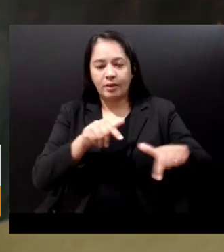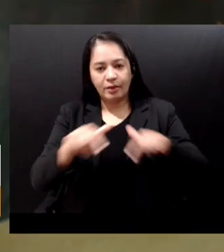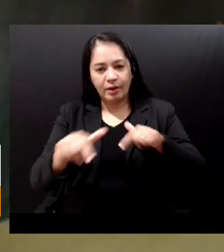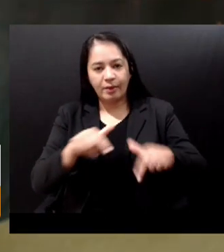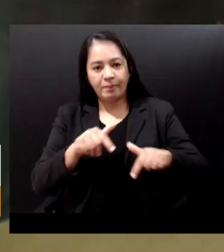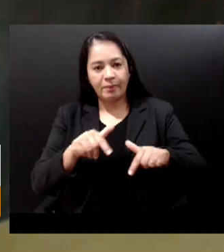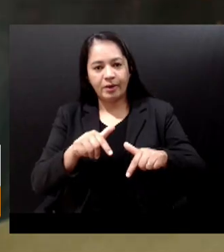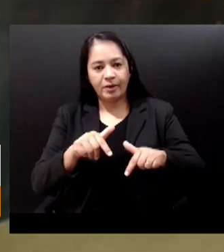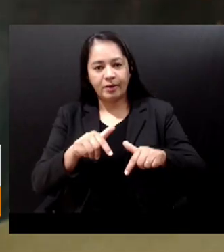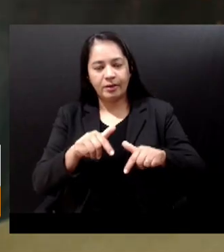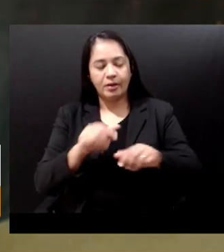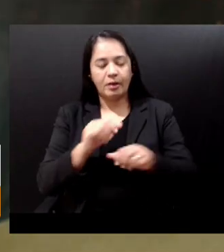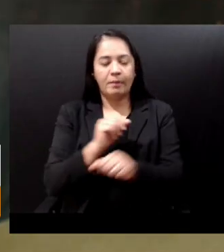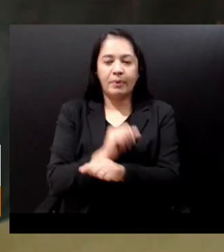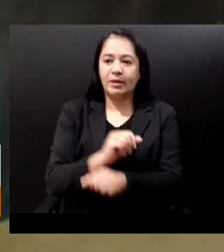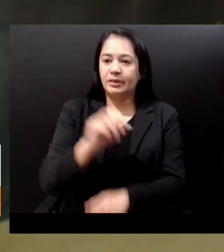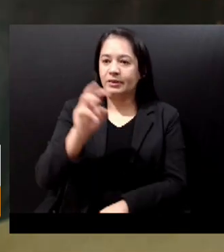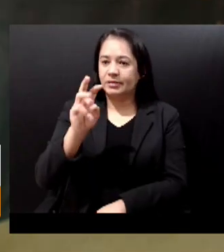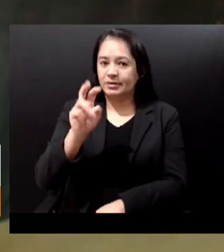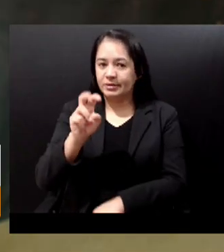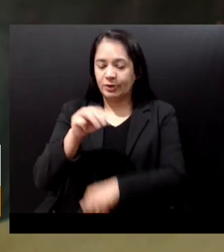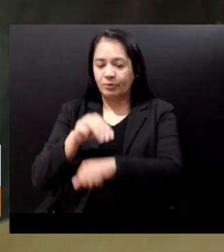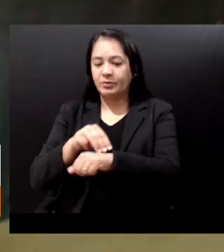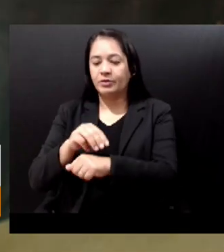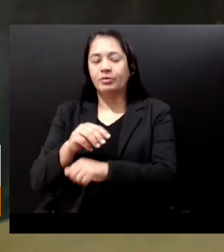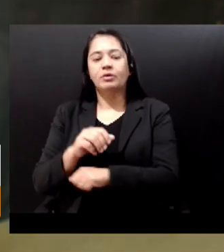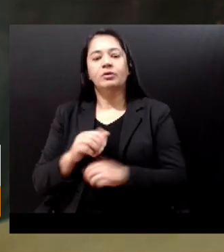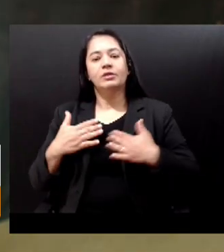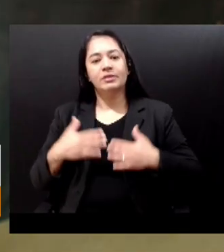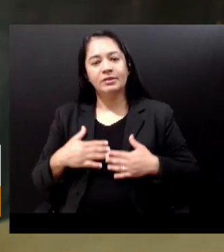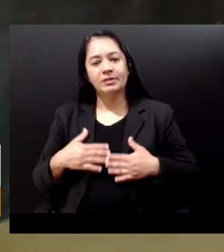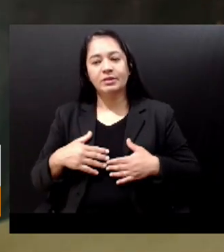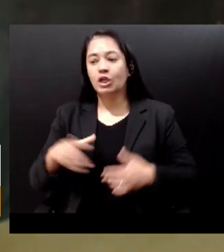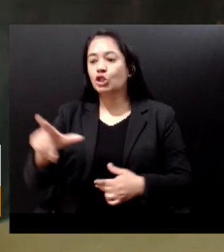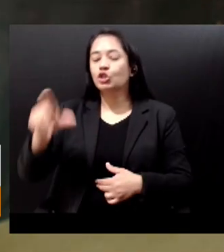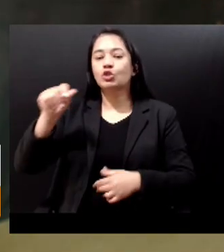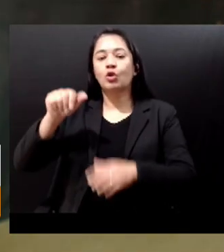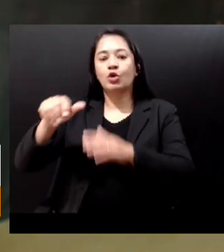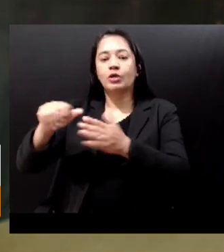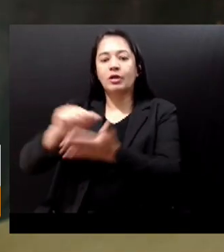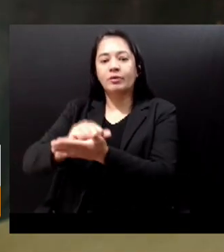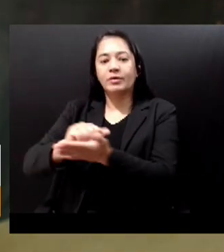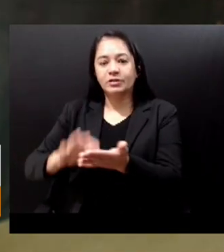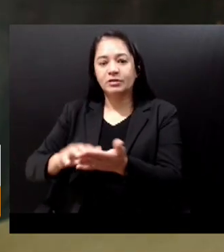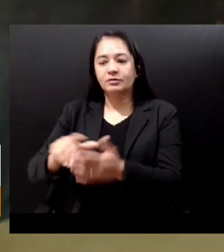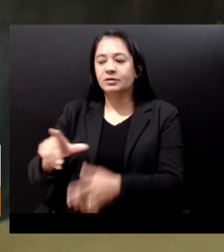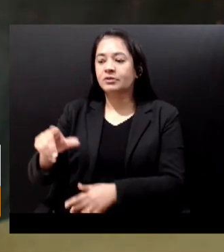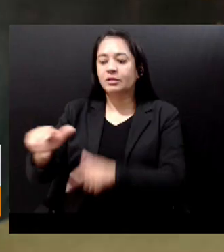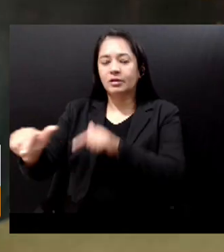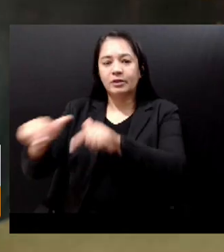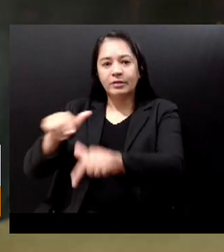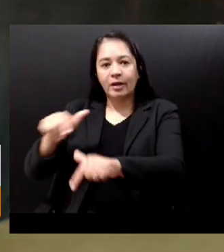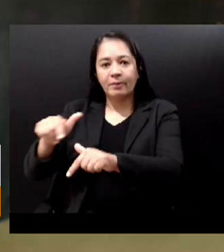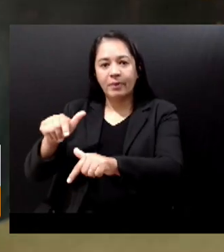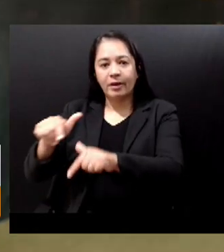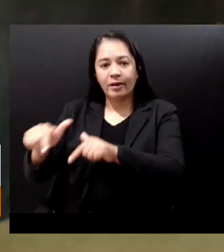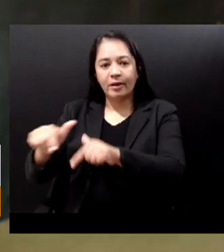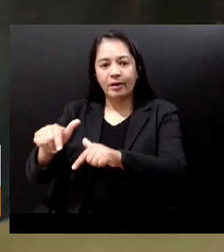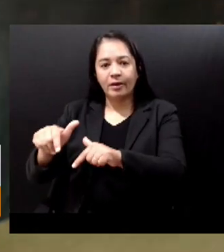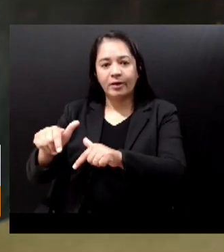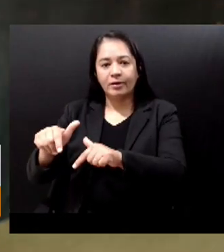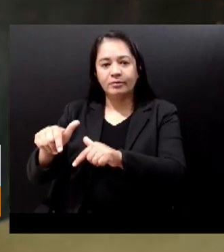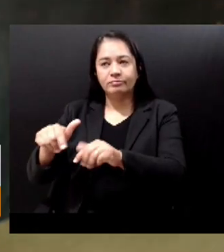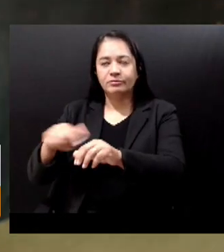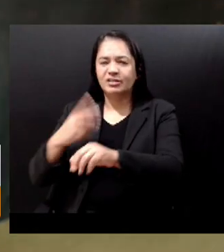pausa 5. Escolha uma tarefa, decida o que você vai trabalhar, defina um temporizador aí de 25